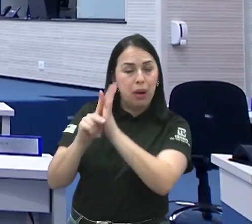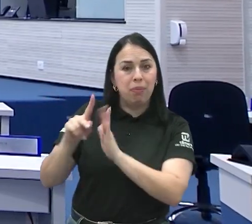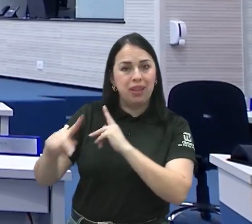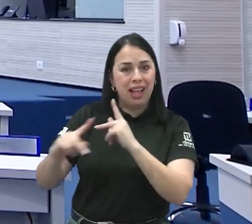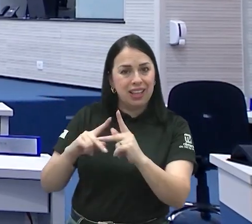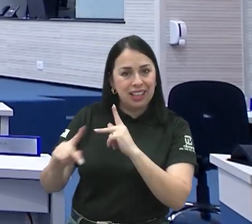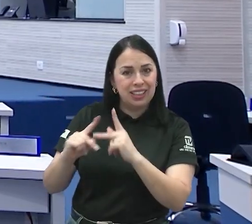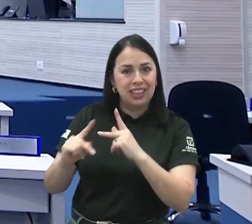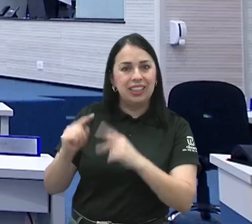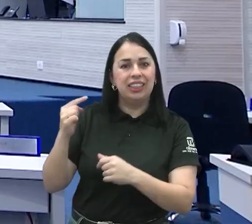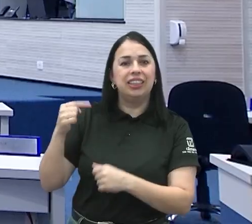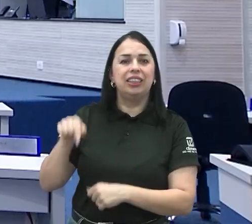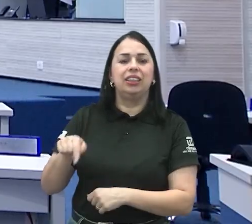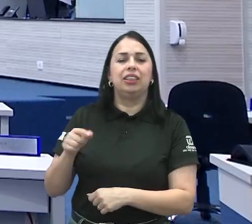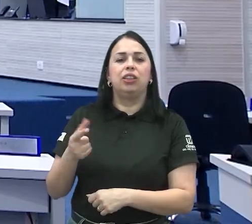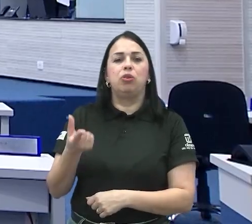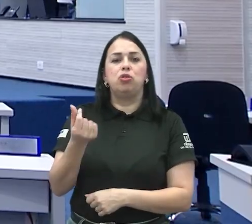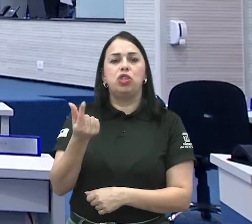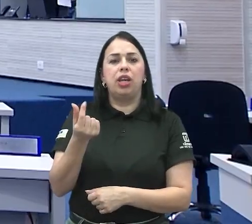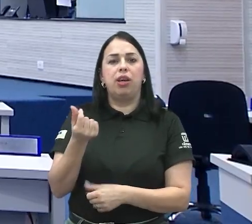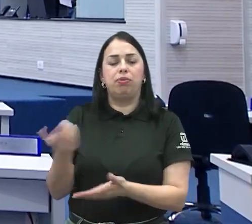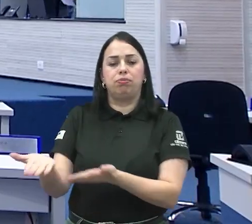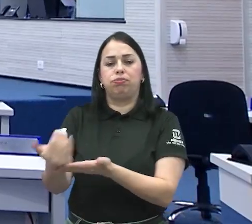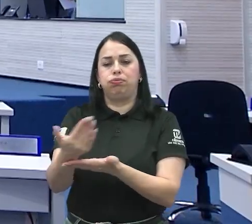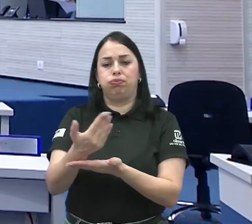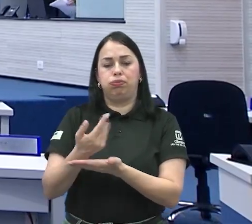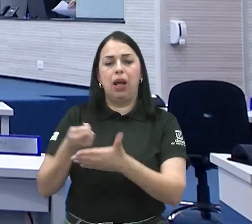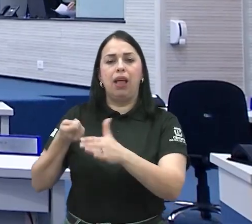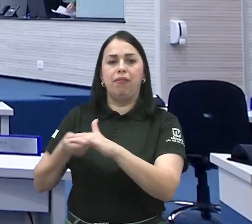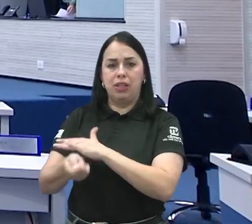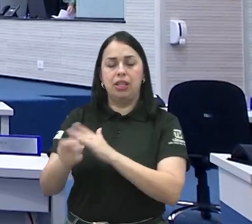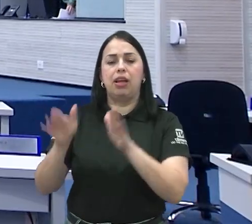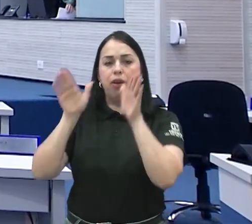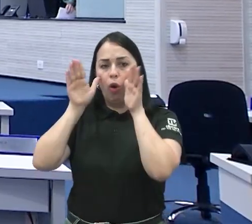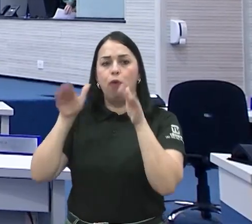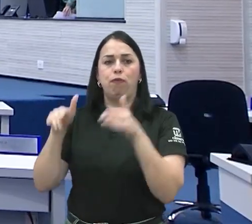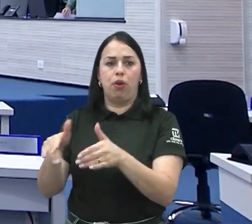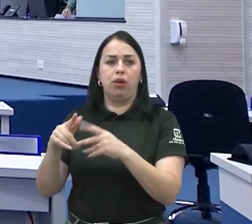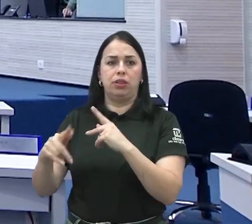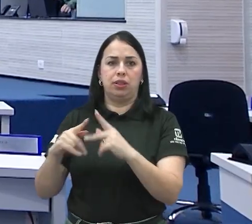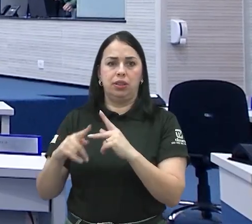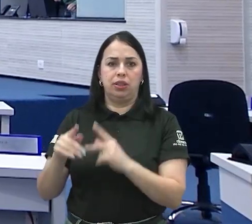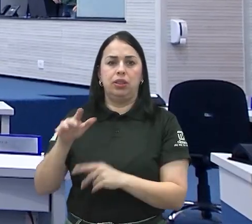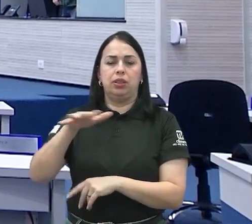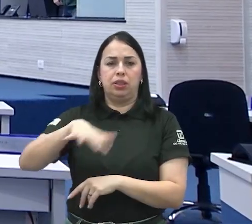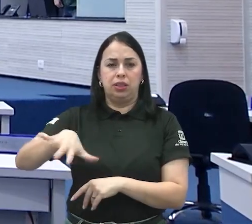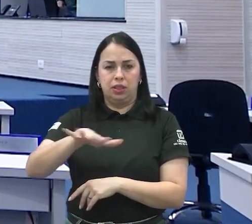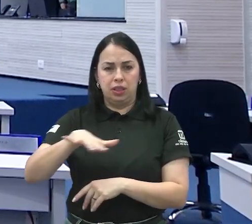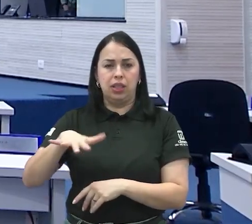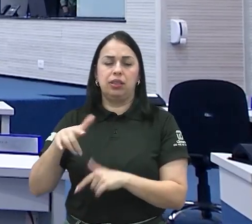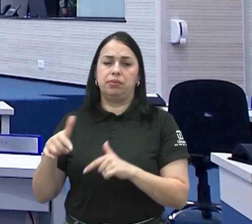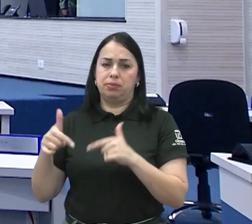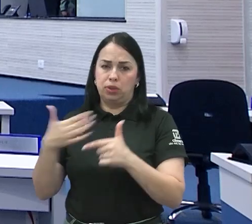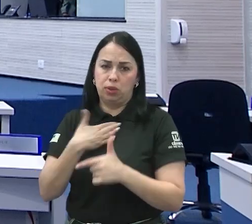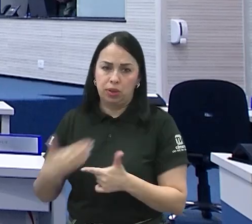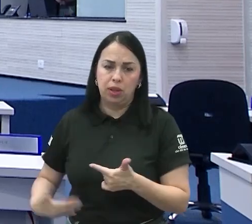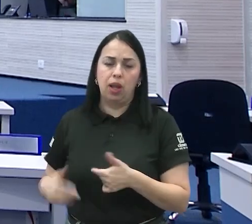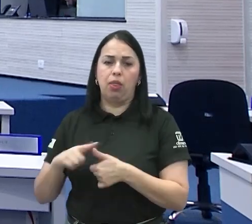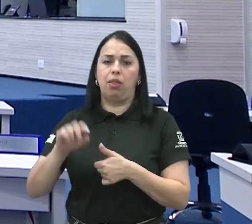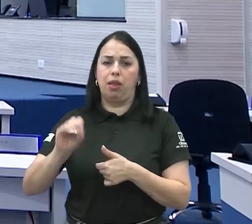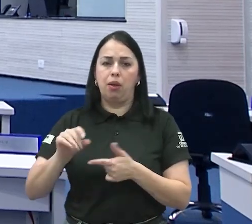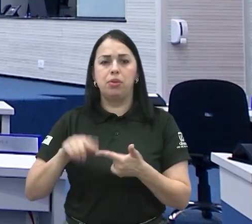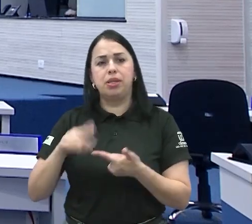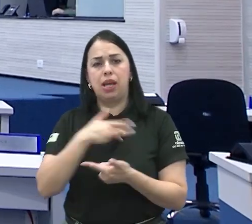criação da loteria municipal, o recurso fica em São José, já direcionado para algumas áreas, né, para políticas públicas na nossa cidade,